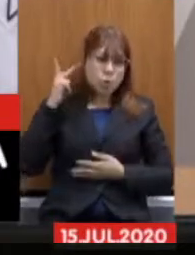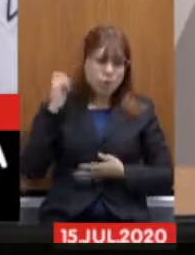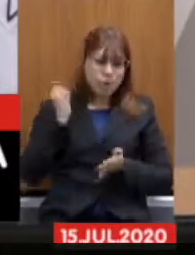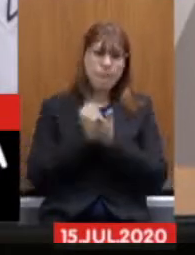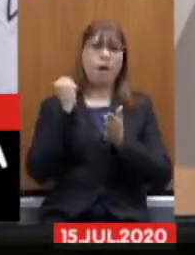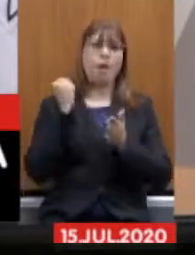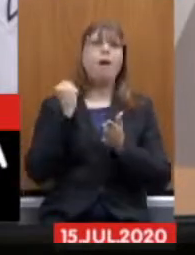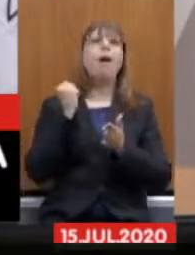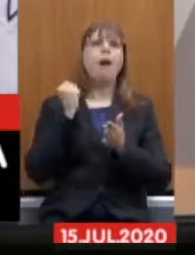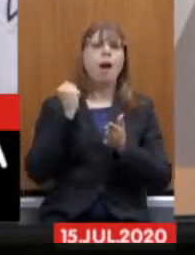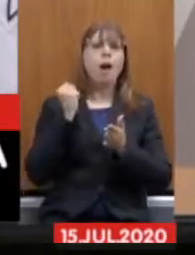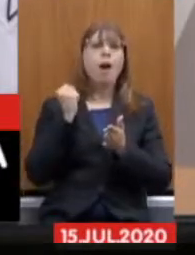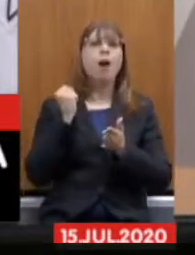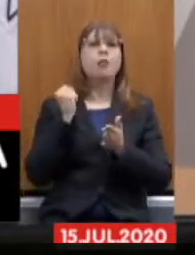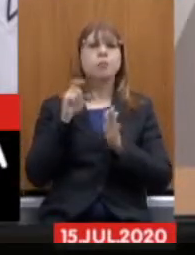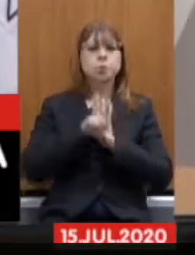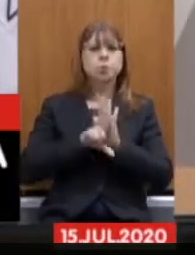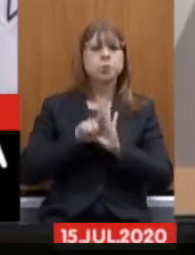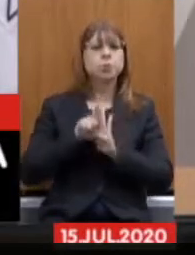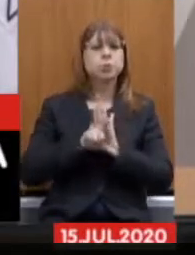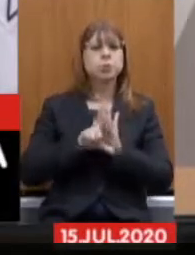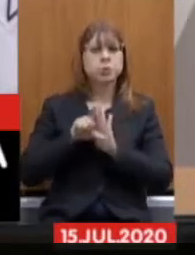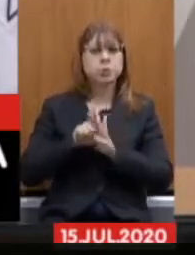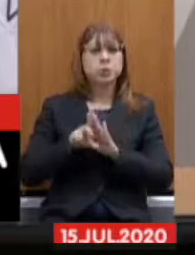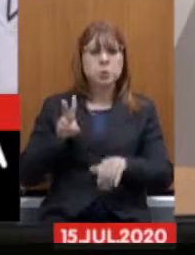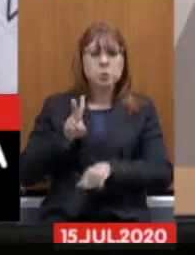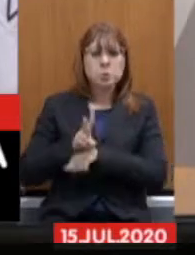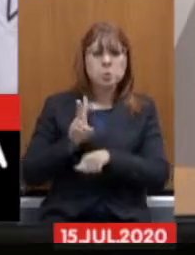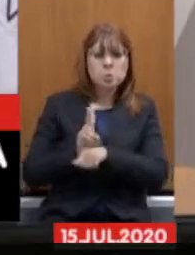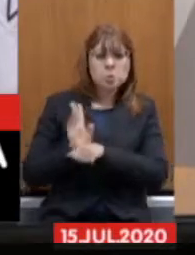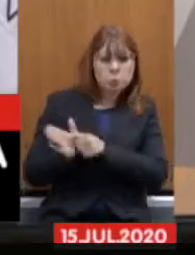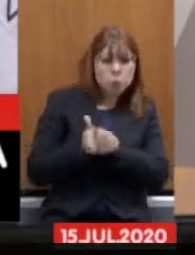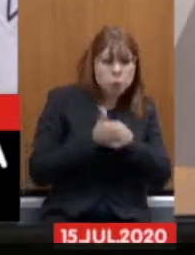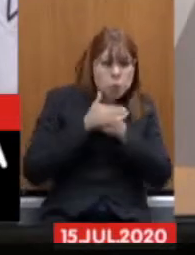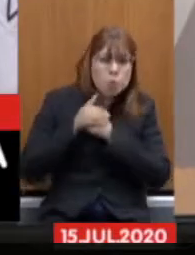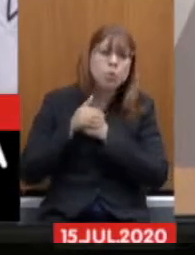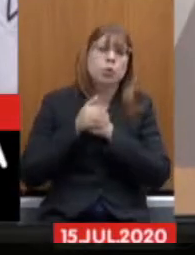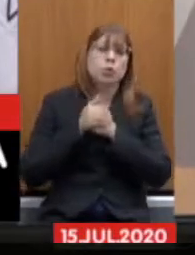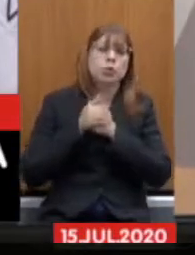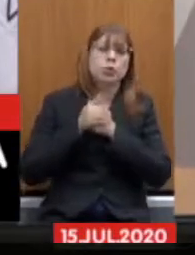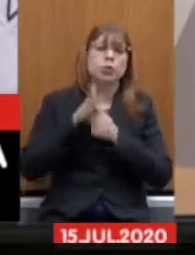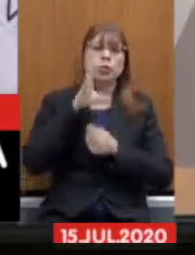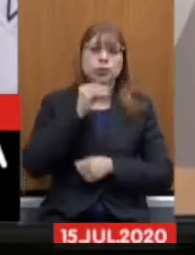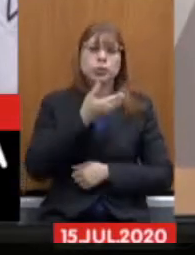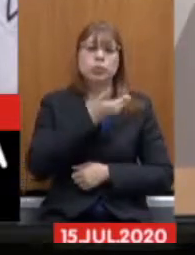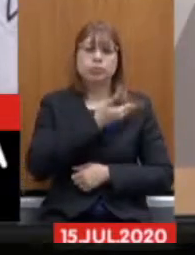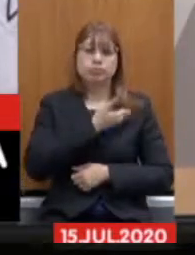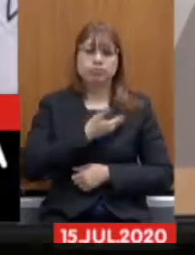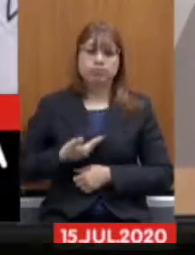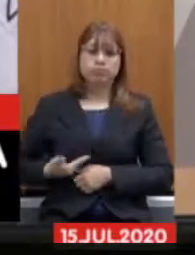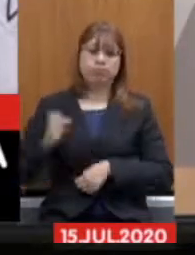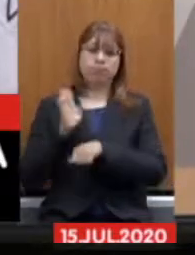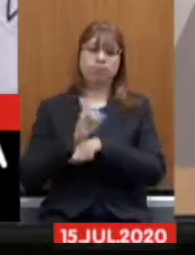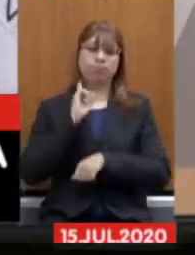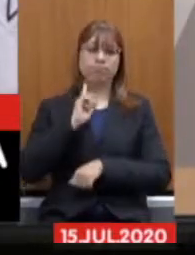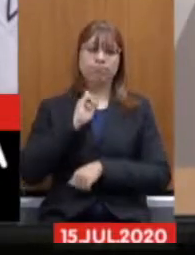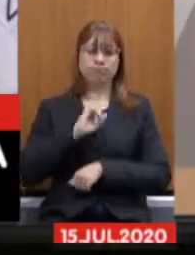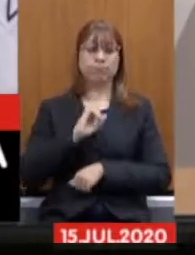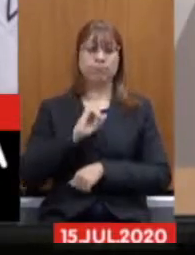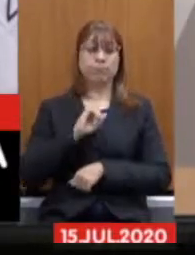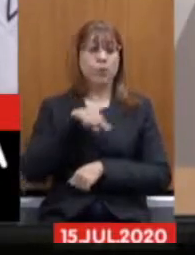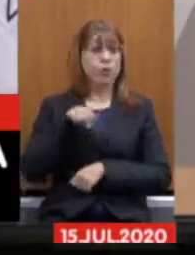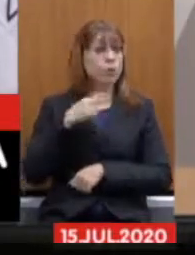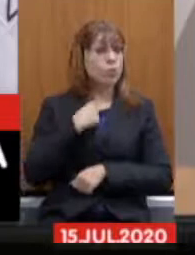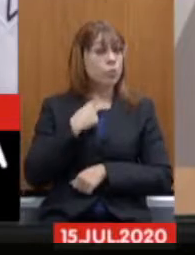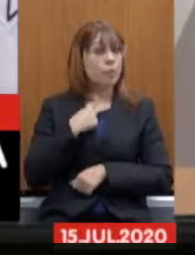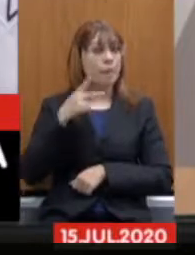como a legislatura que protegeu os servidores públicos do estado não queiram